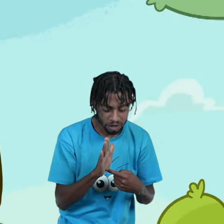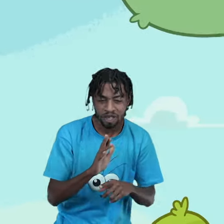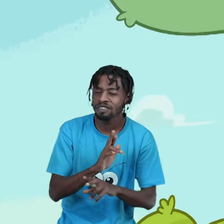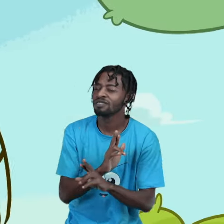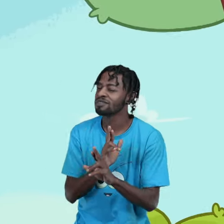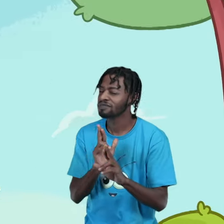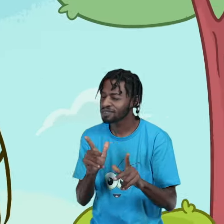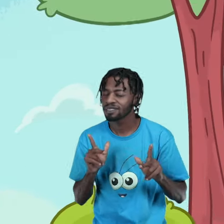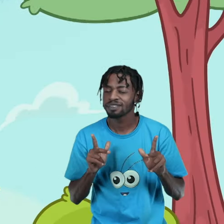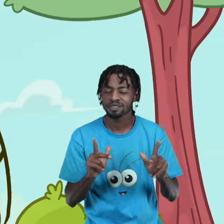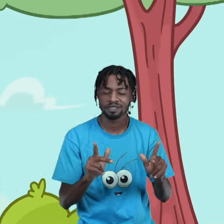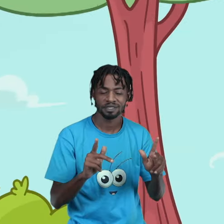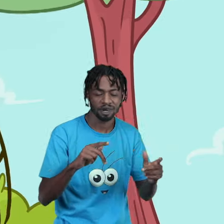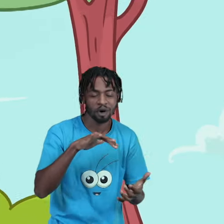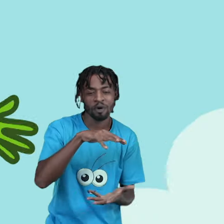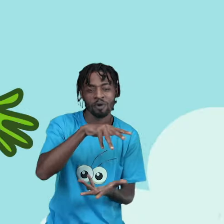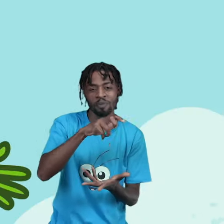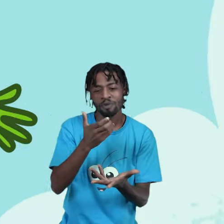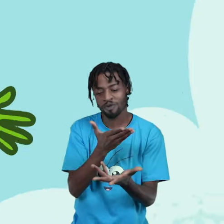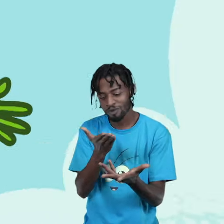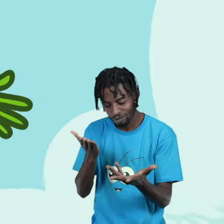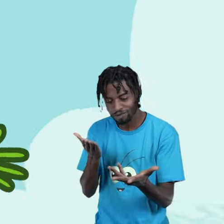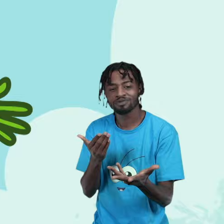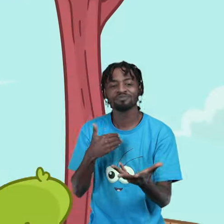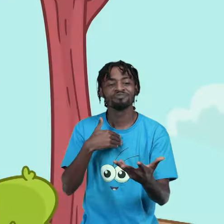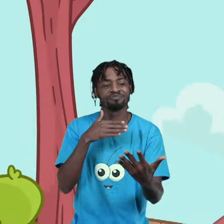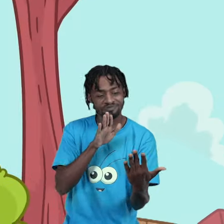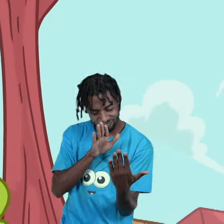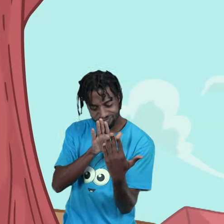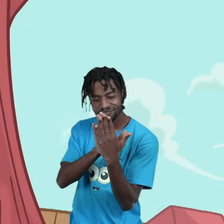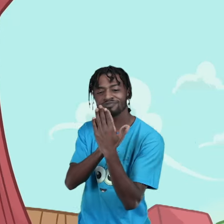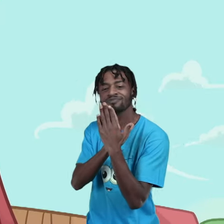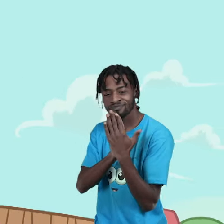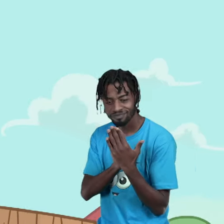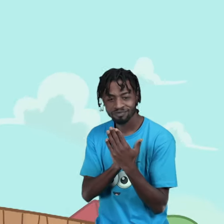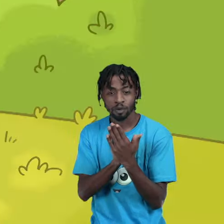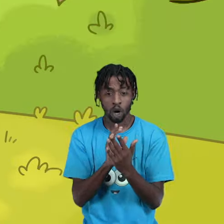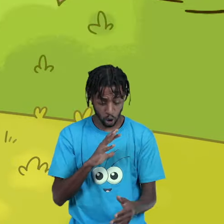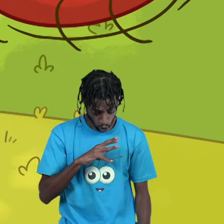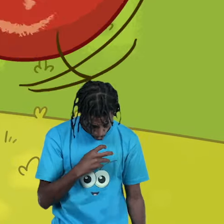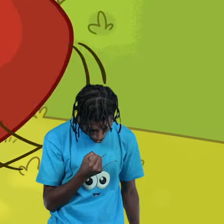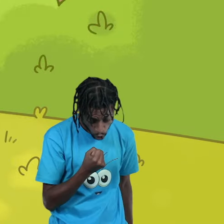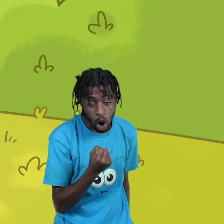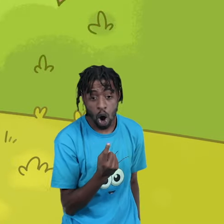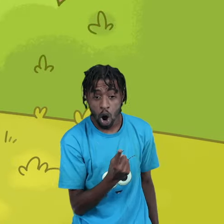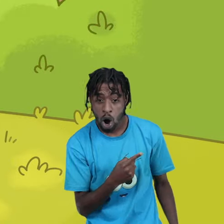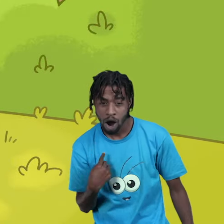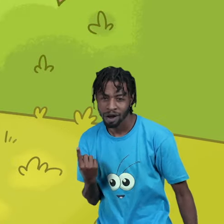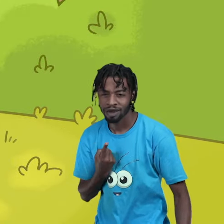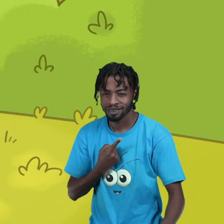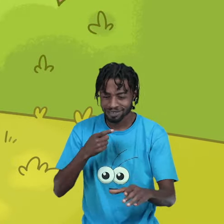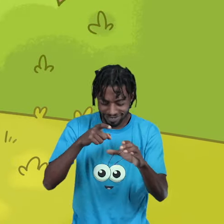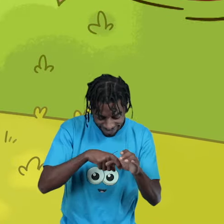diferente Depois o mundo enfrentar Mas para o chão